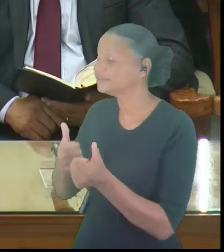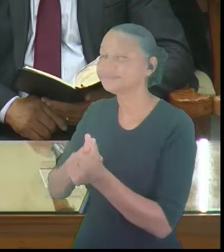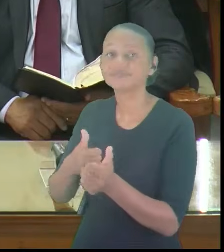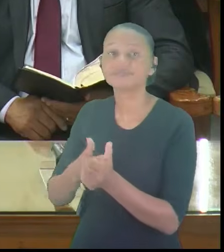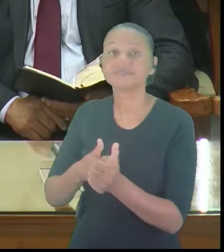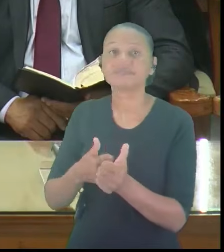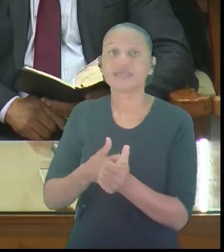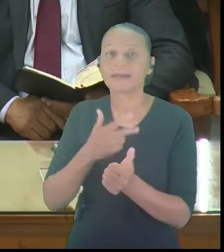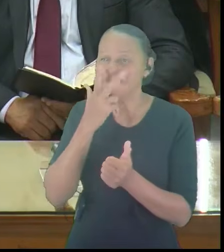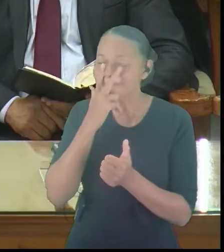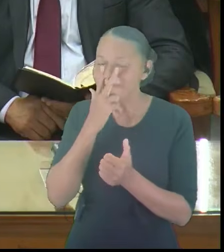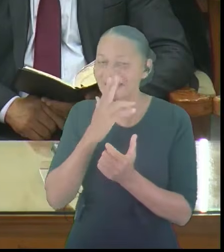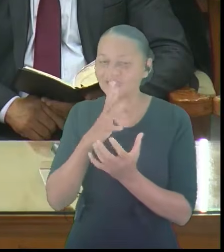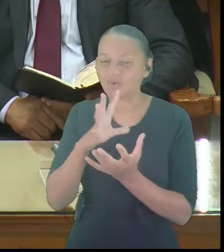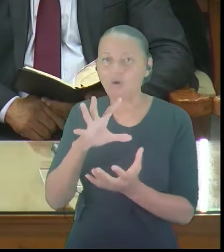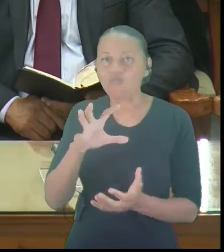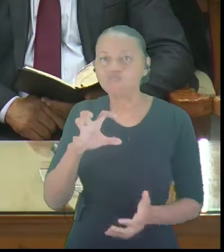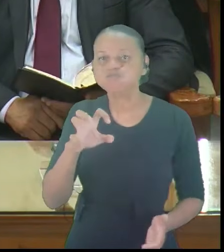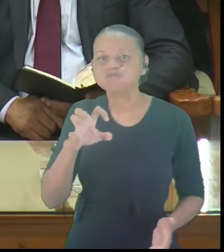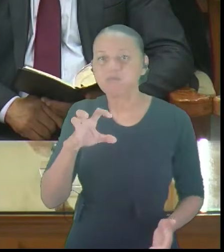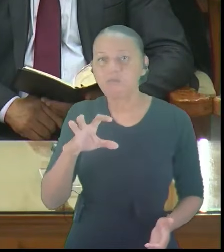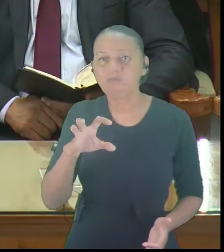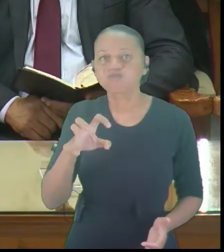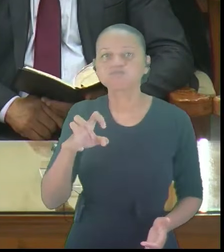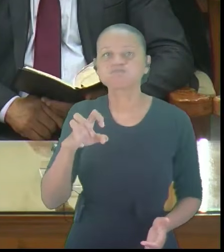Como se fosse uma esponja.